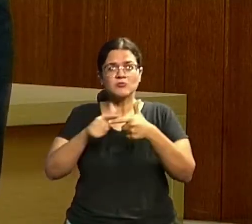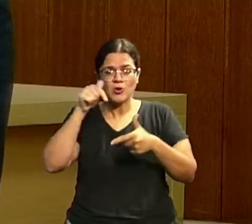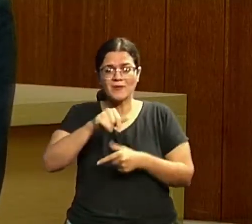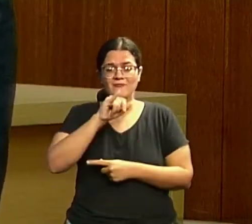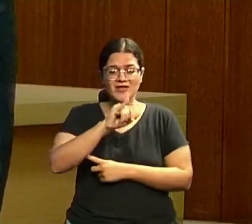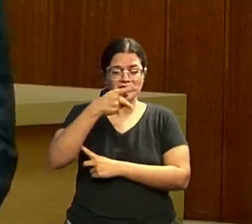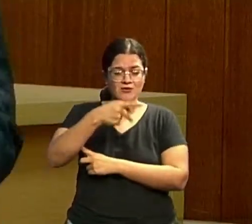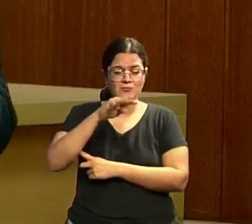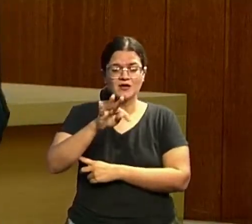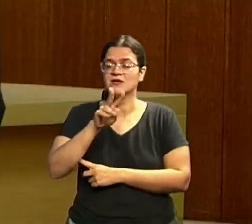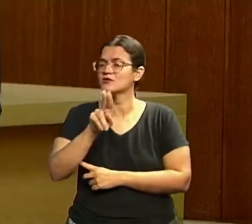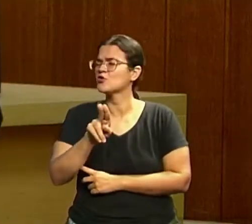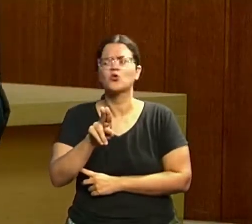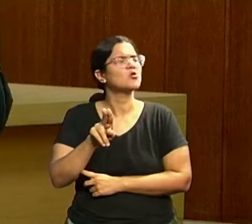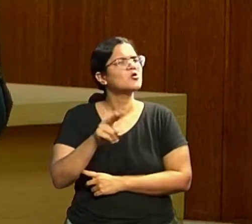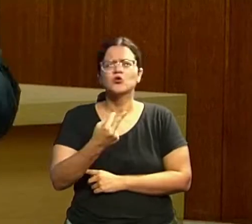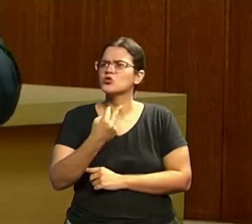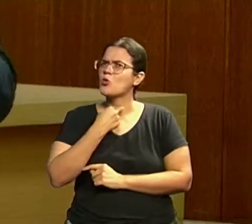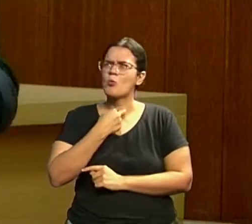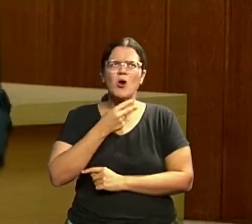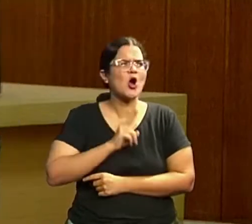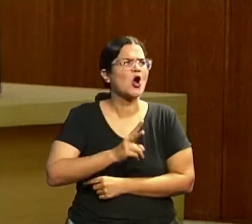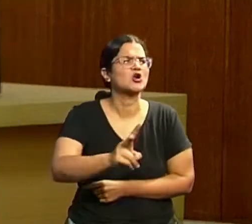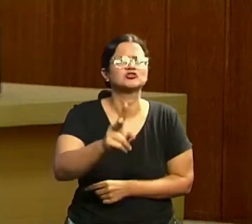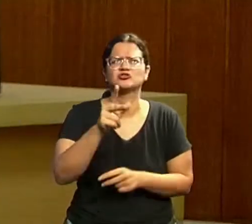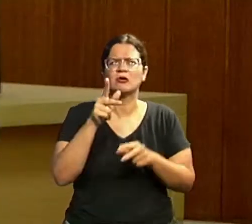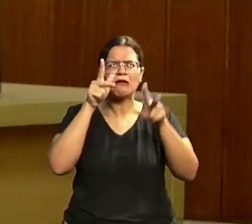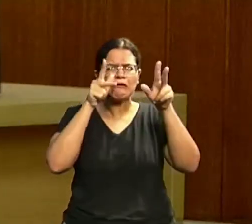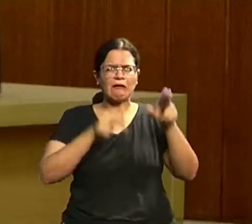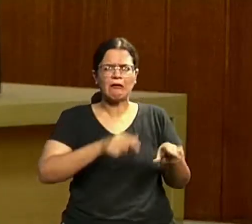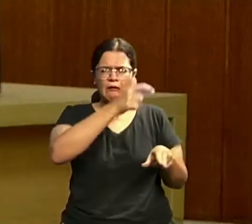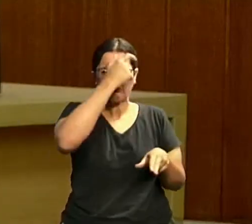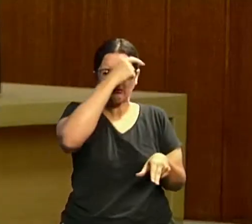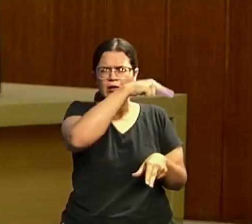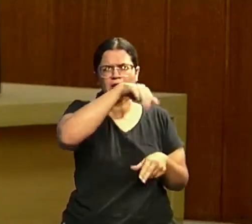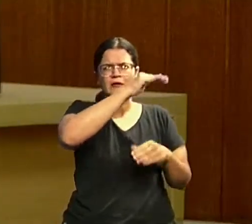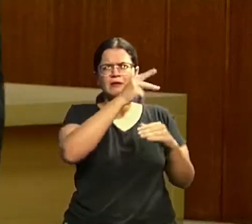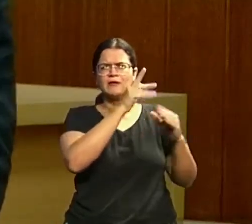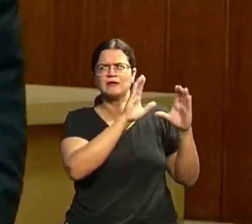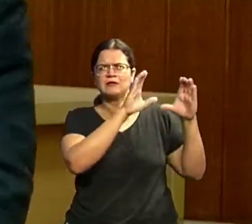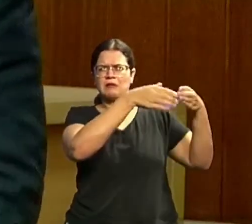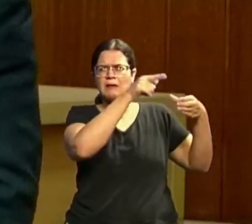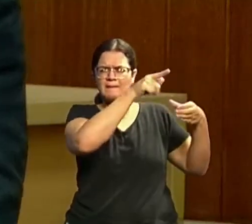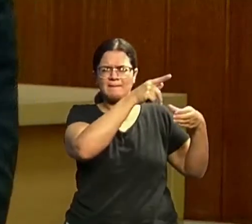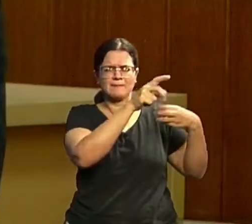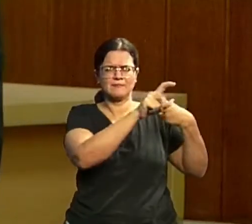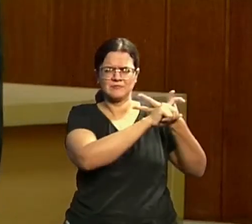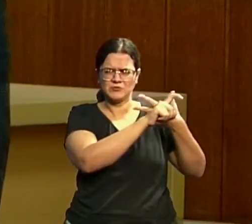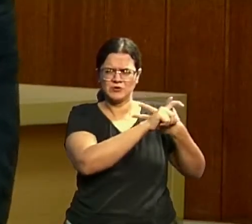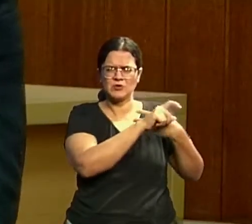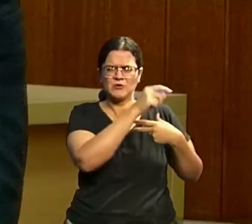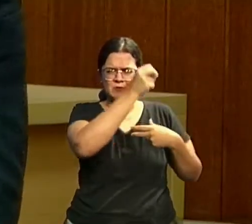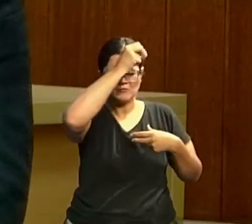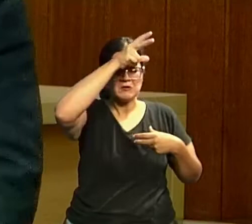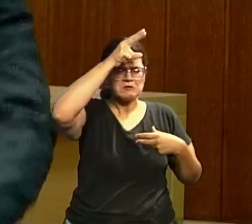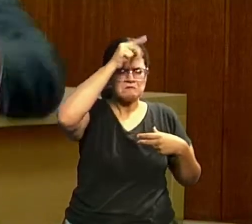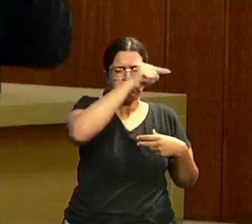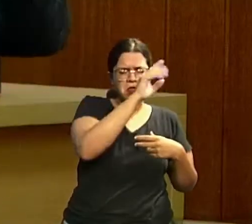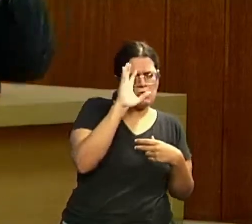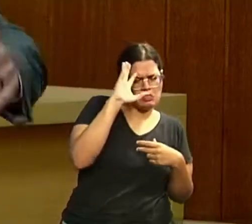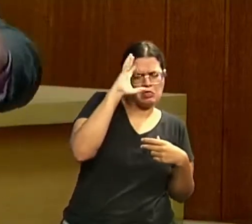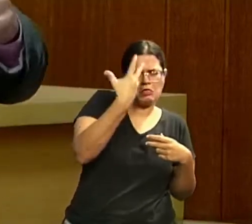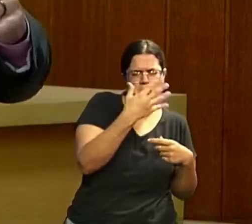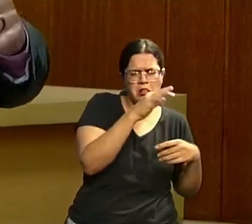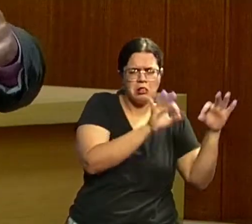questão do IPTU não pode ser da linha que aqueles que estão lá na Câmara, que fizeram, aliás, na Prefeitura,